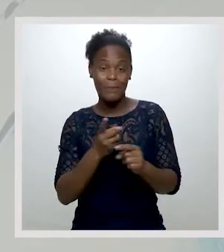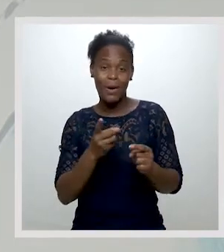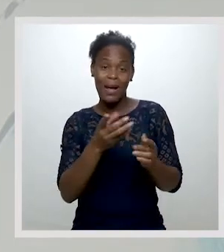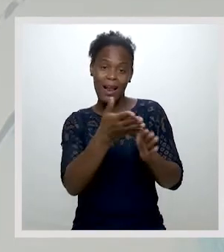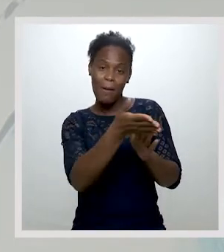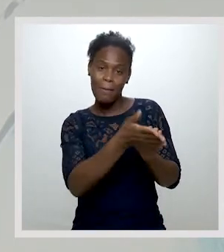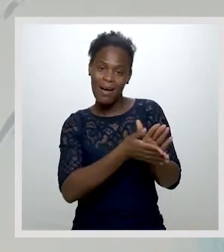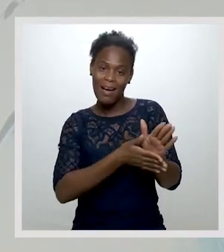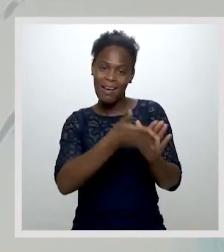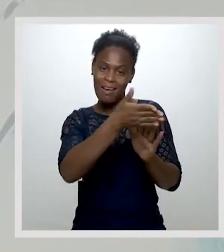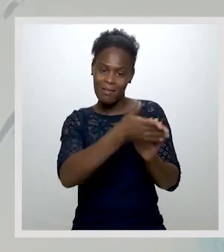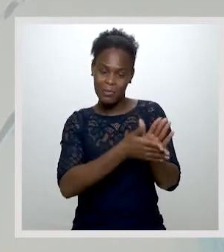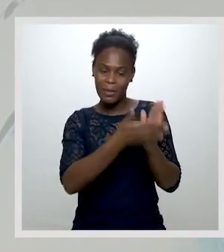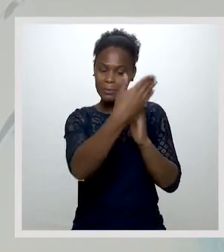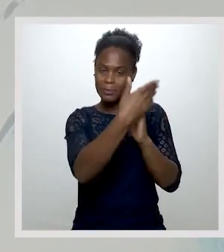é plana.